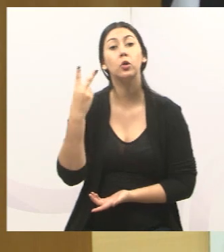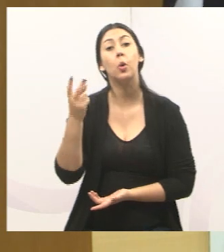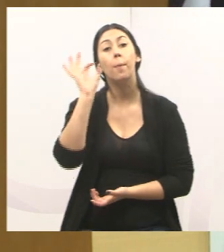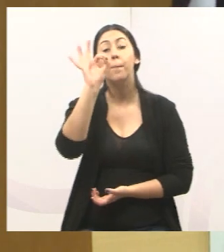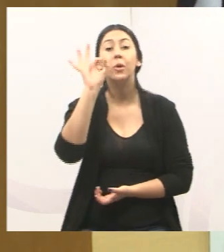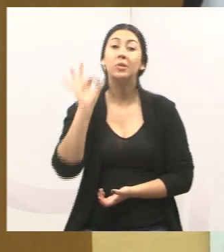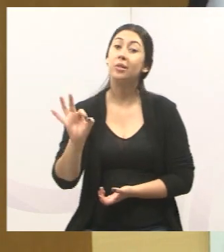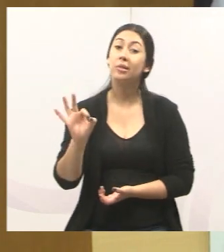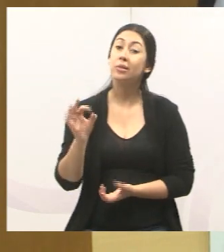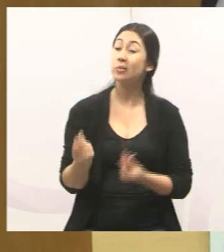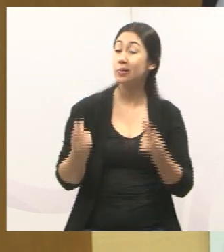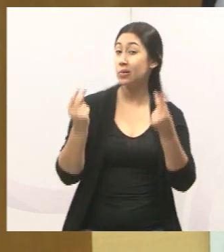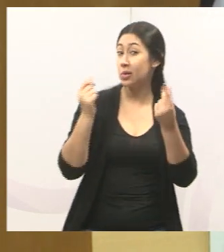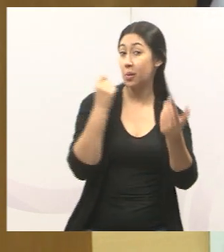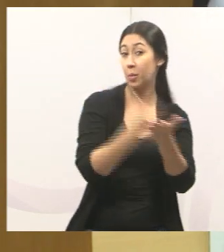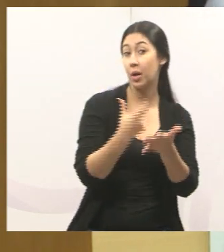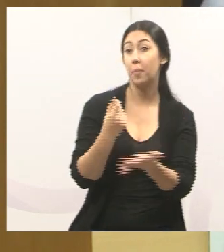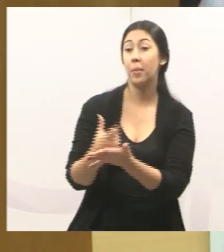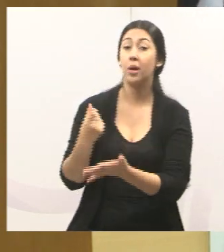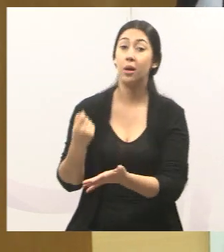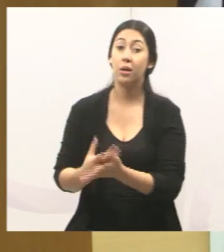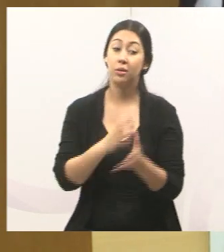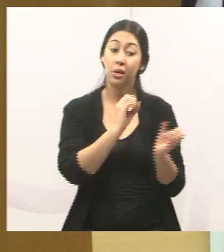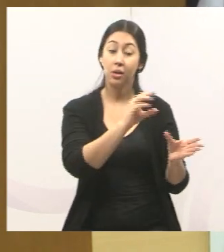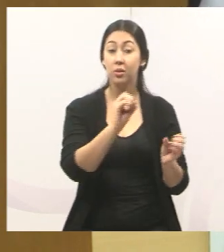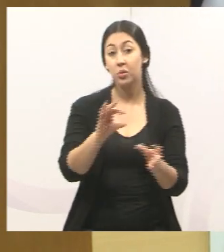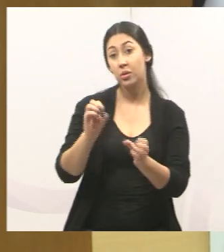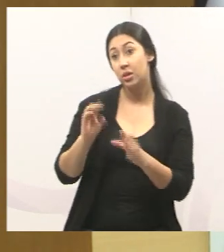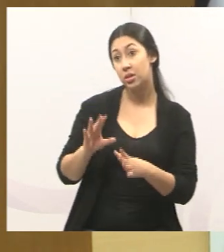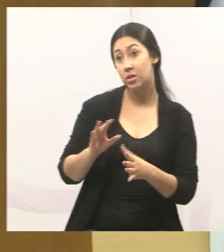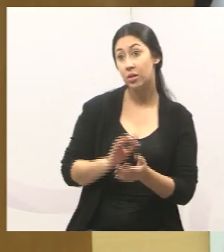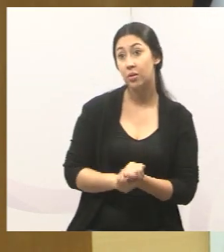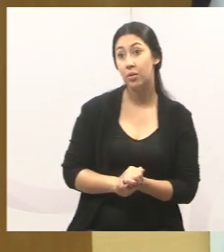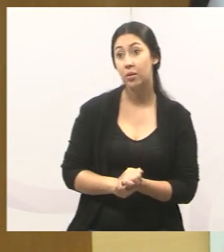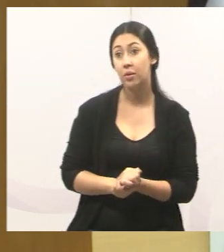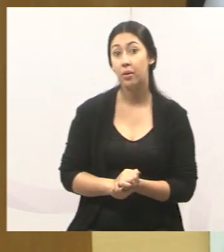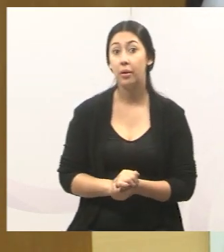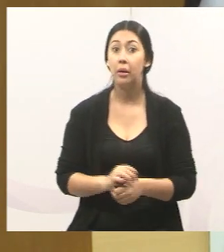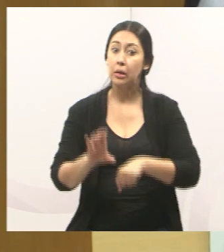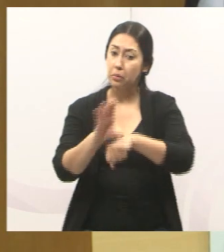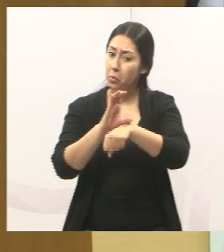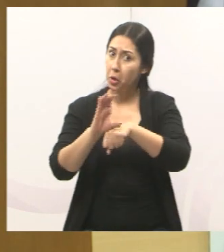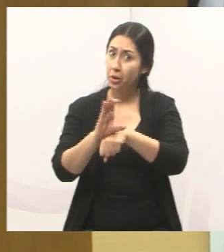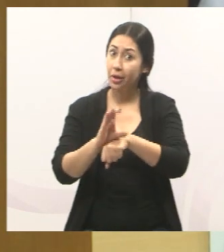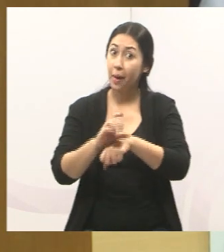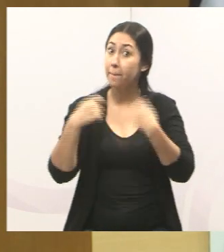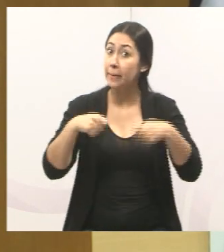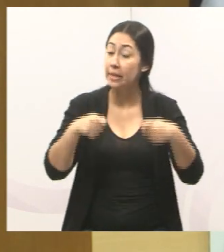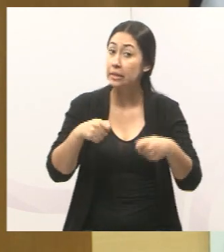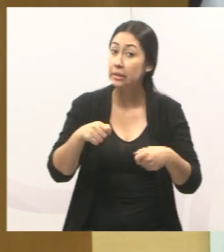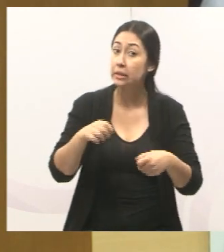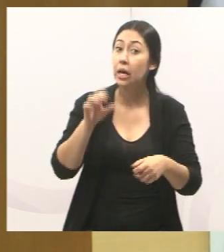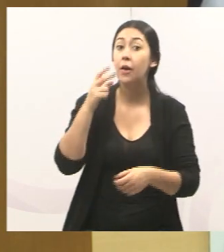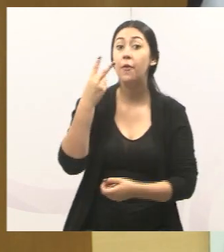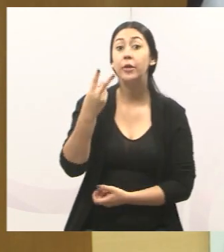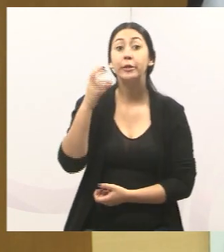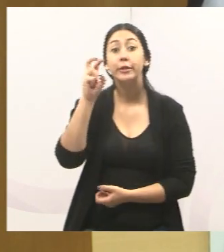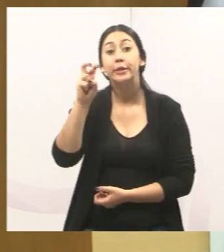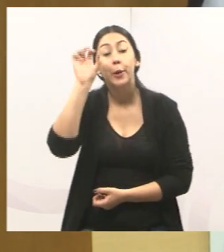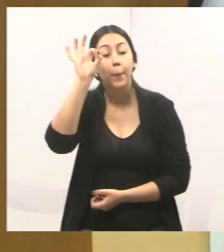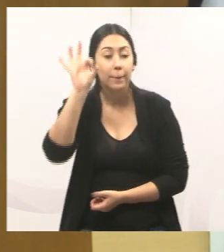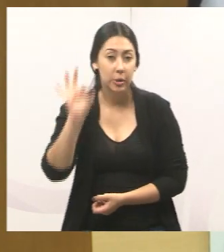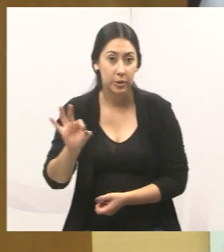22,81% dos recursos municipais da educação básica, quando o mínimo constitucional era 25%. Insuficiência